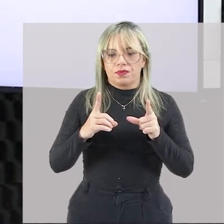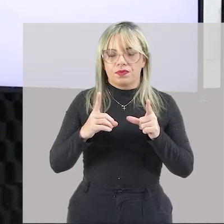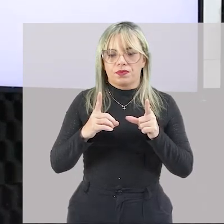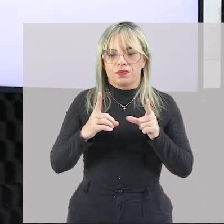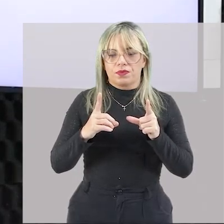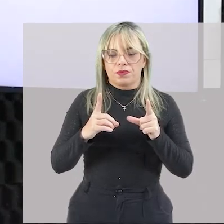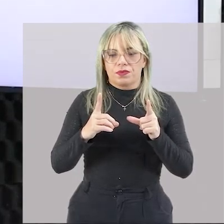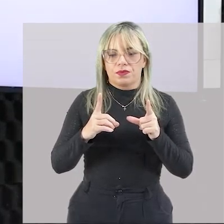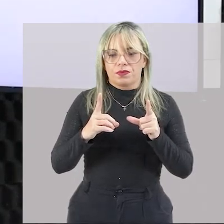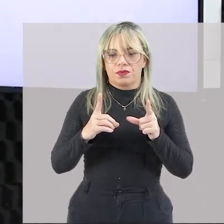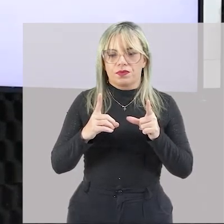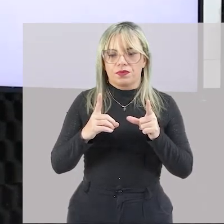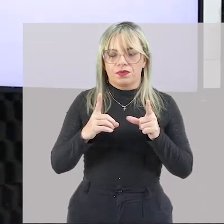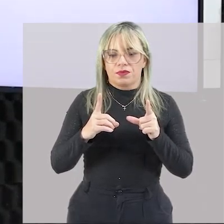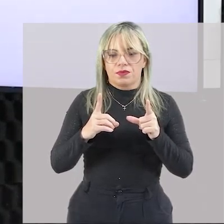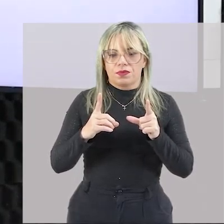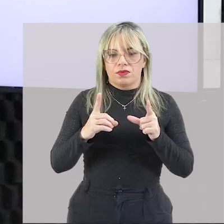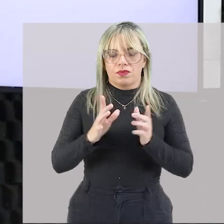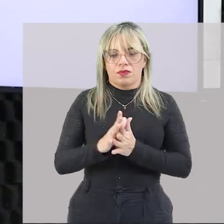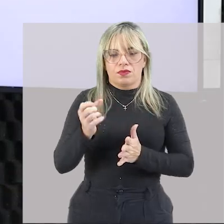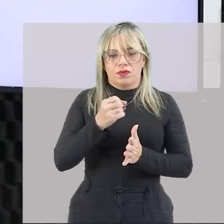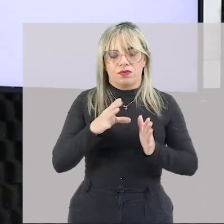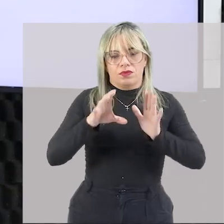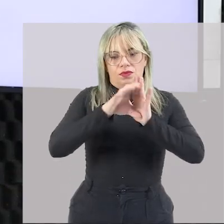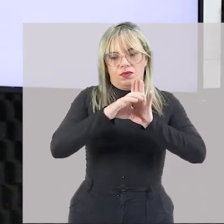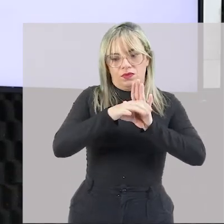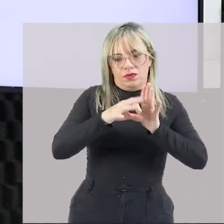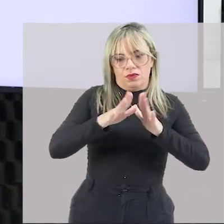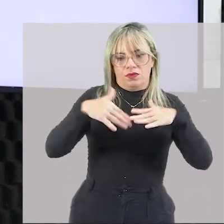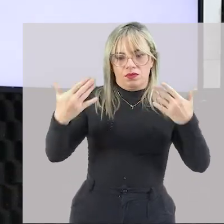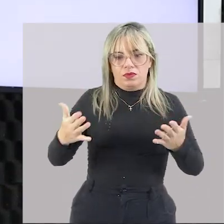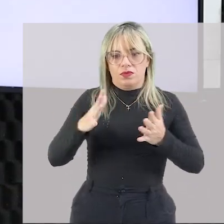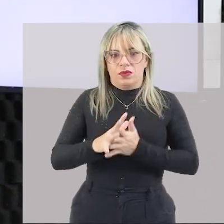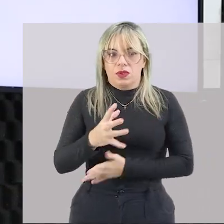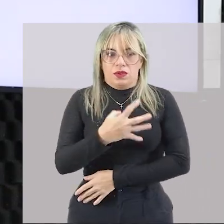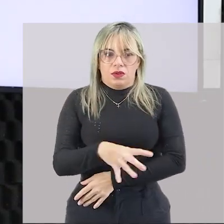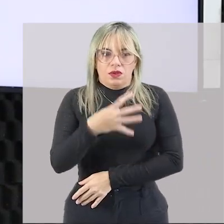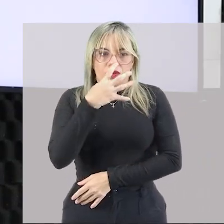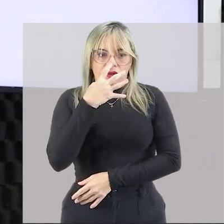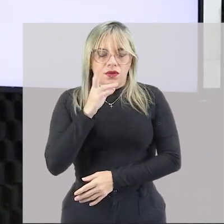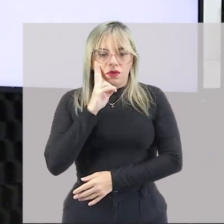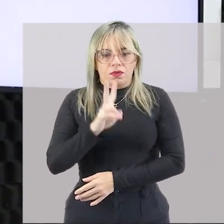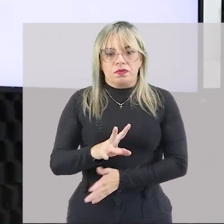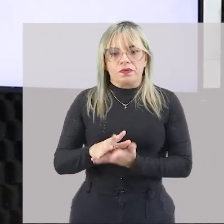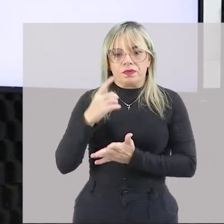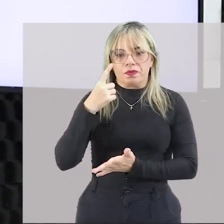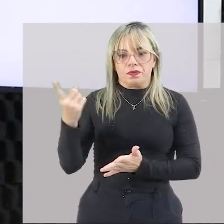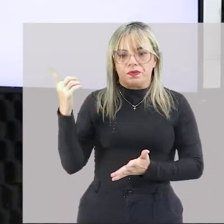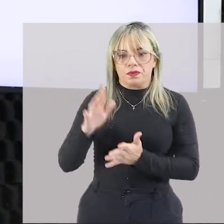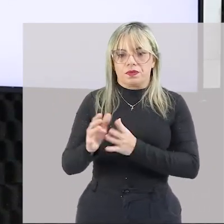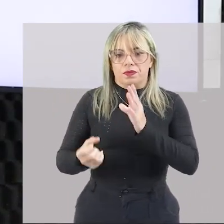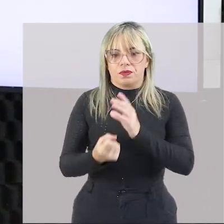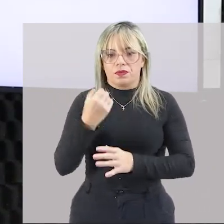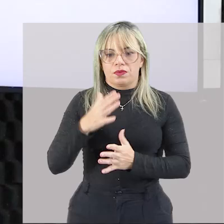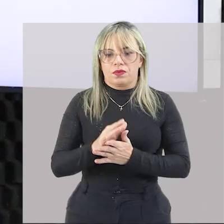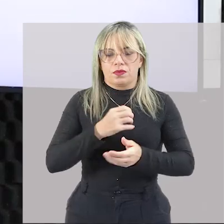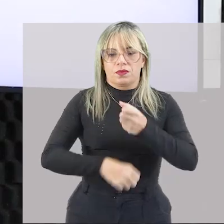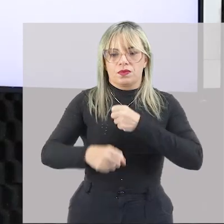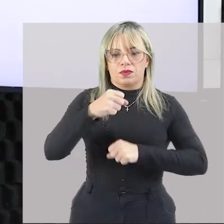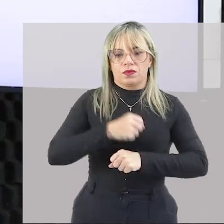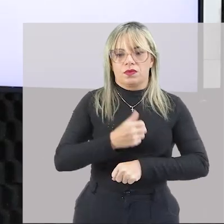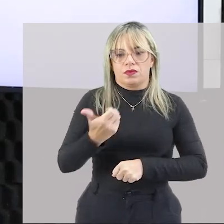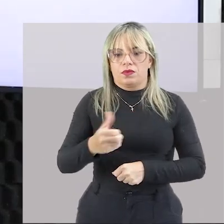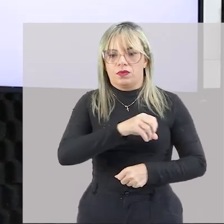pós-modernos, criar novos conceitos, simplesmente para chocar e causar mesmo, né, que surgiram nos anos de 1990. E a letra